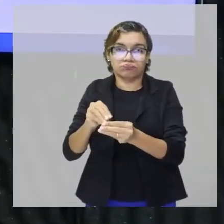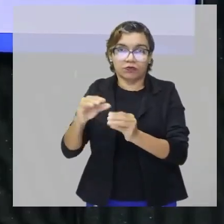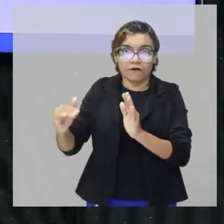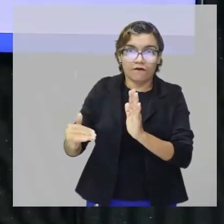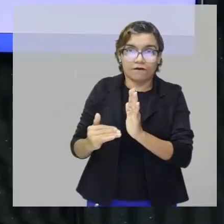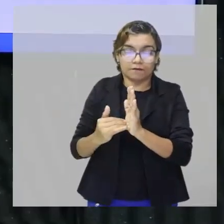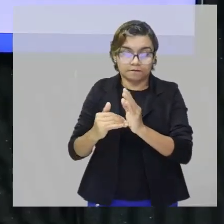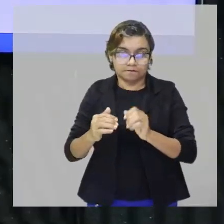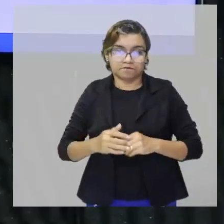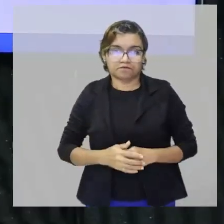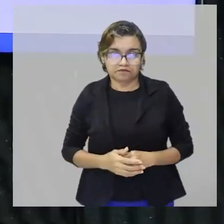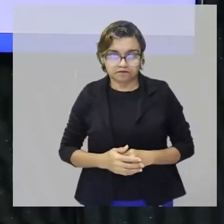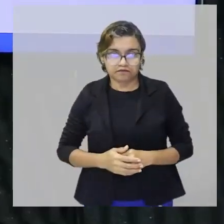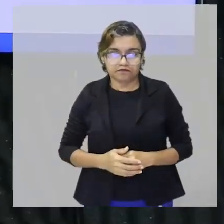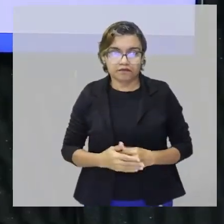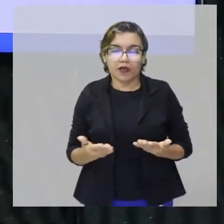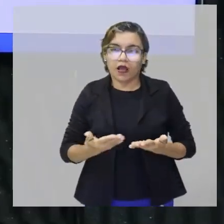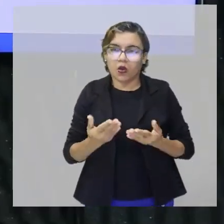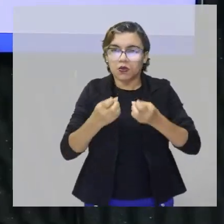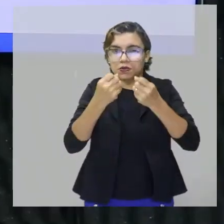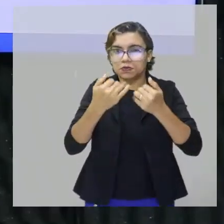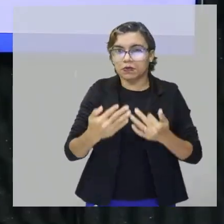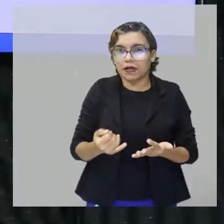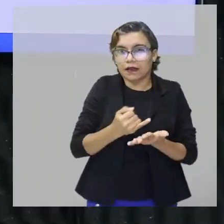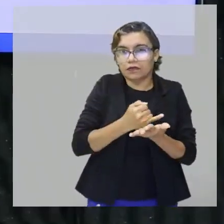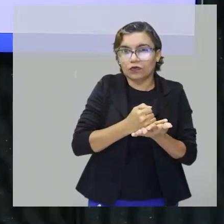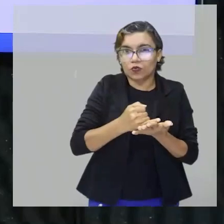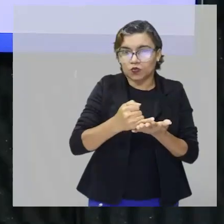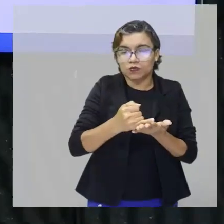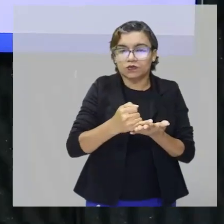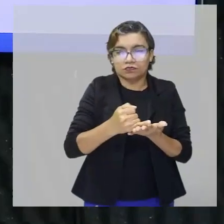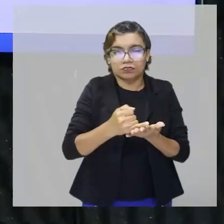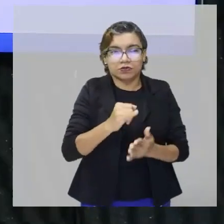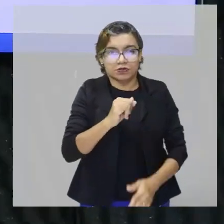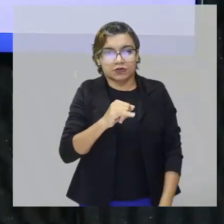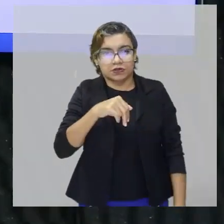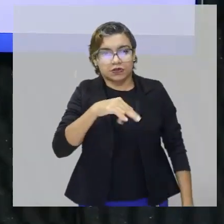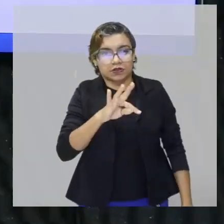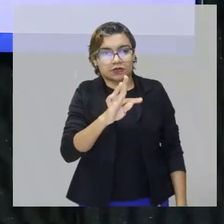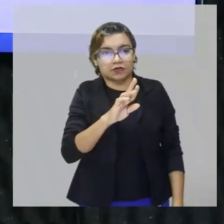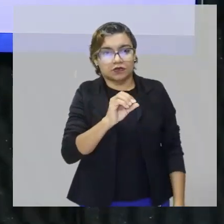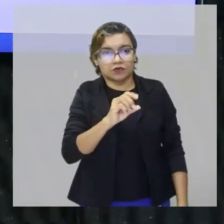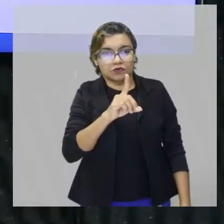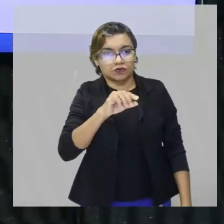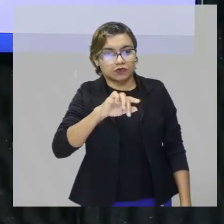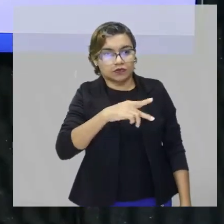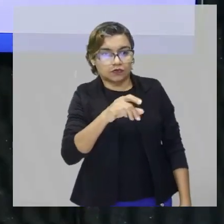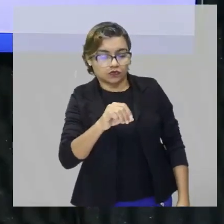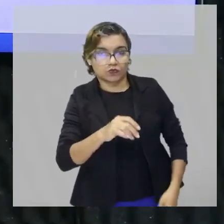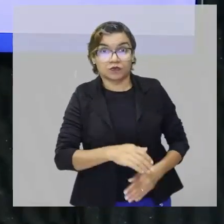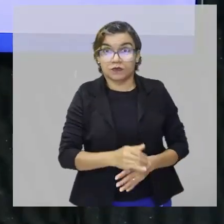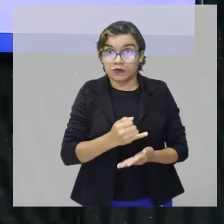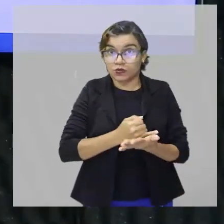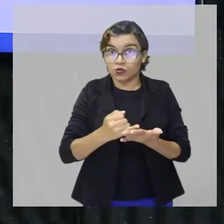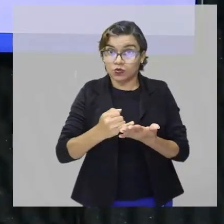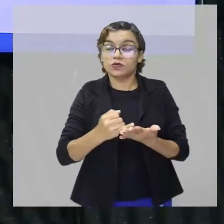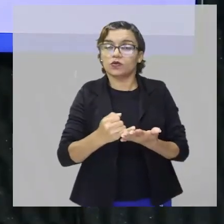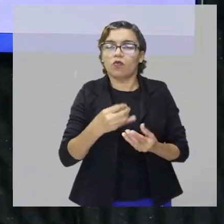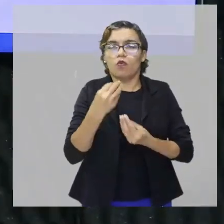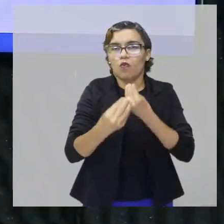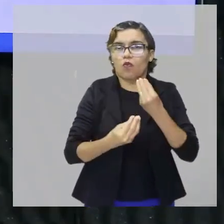Vamos falar um pouquinho sobre a introdução, né? Como é que é essa introdução lá na redação PAIS-UEMA. Lembrando que o foco desta aula